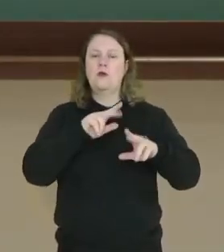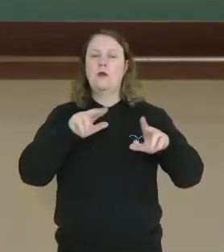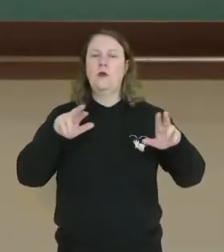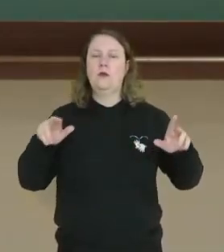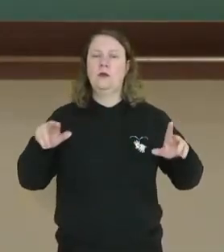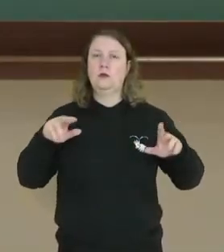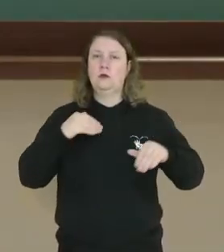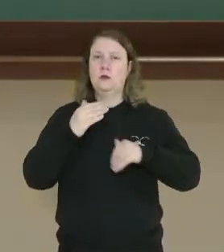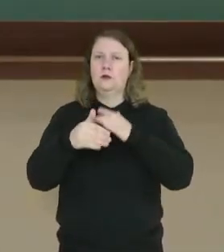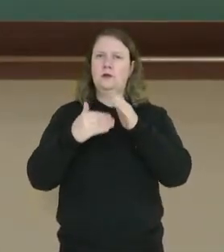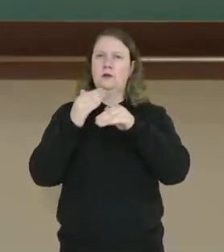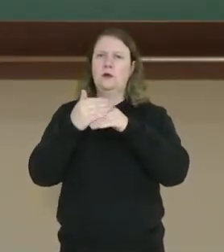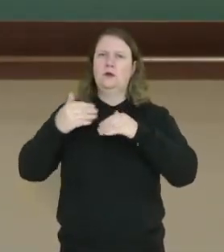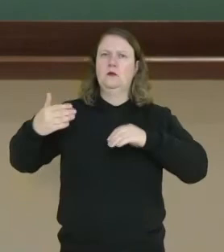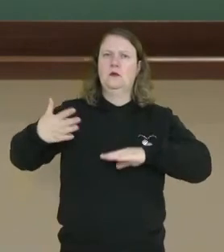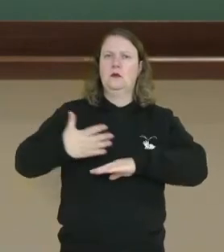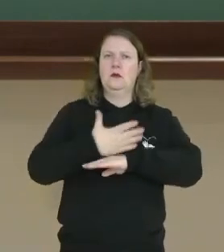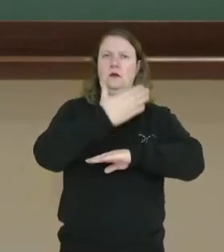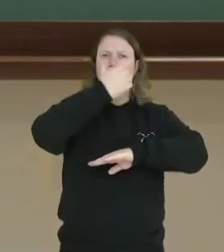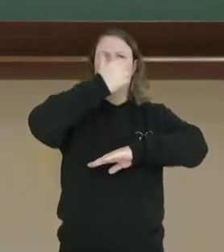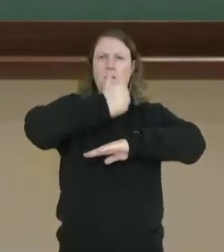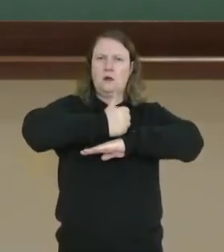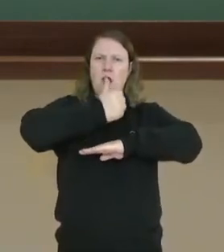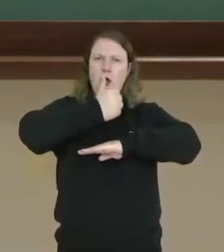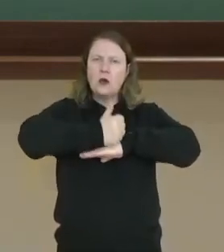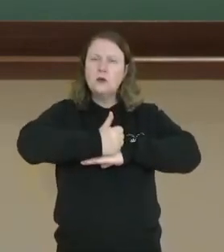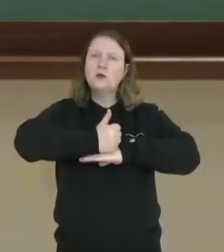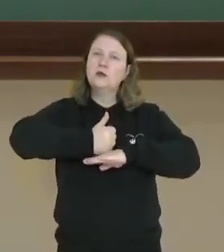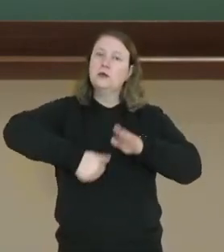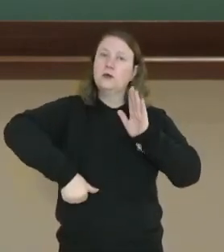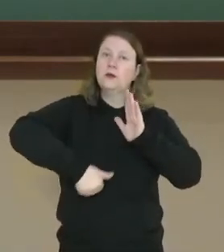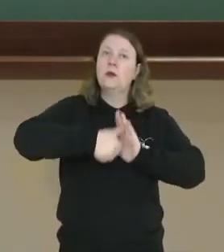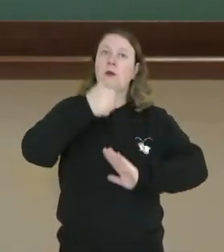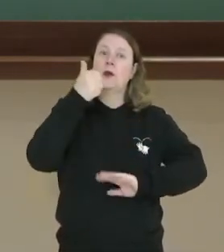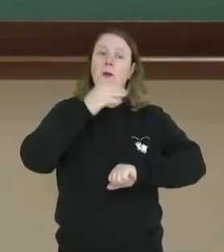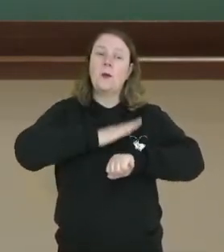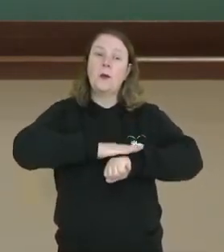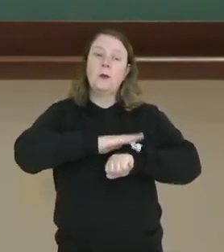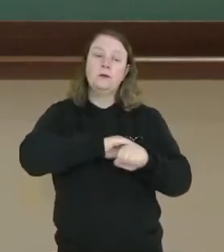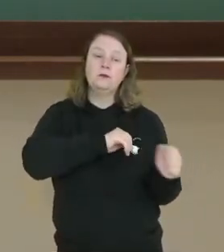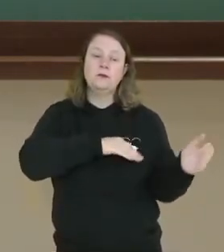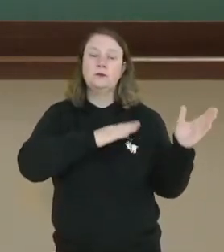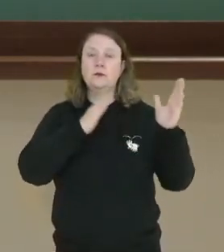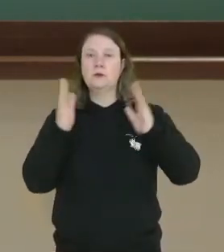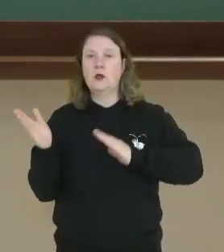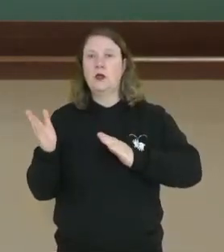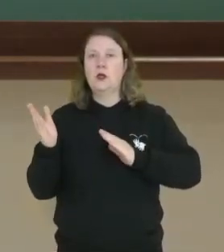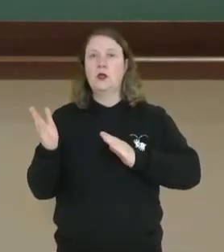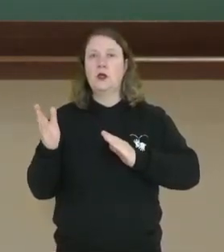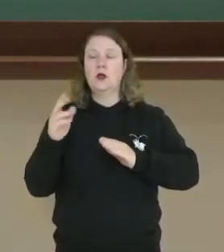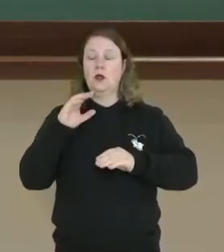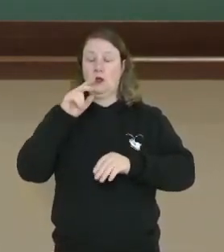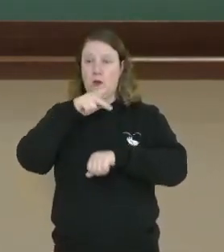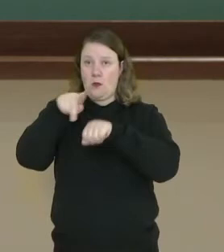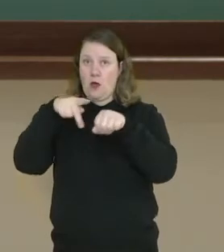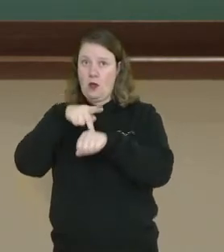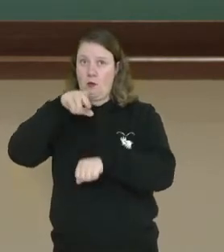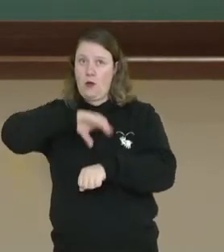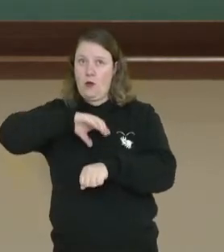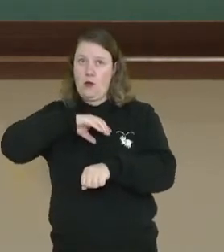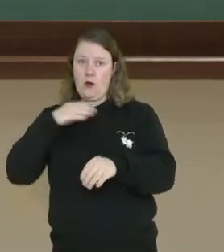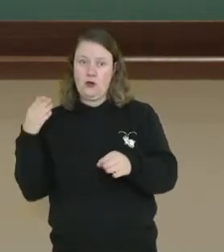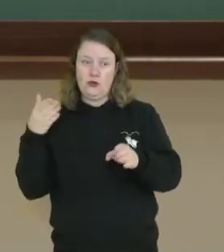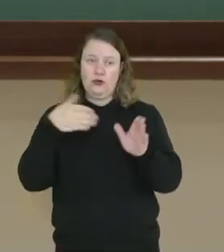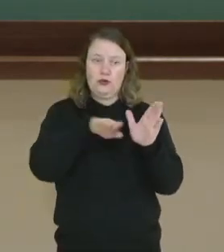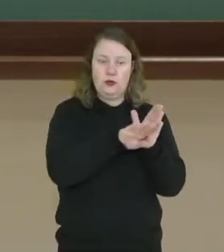o processo de colonização, desde o primeiro momento em que os portugueses colocaram seus pés aqui em